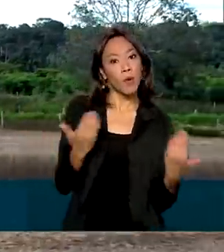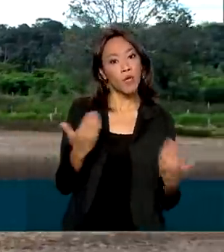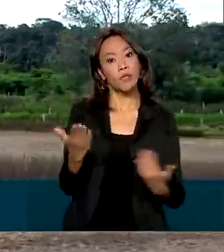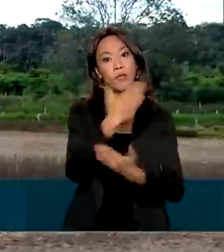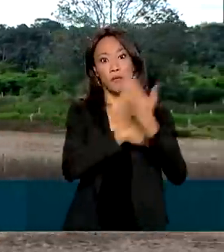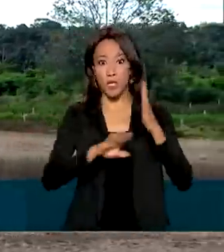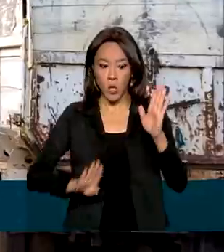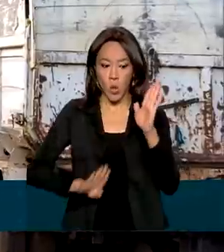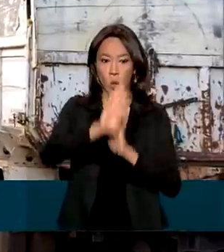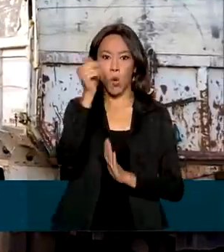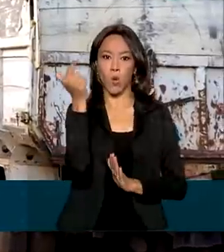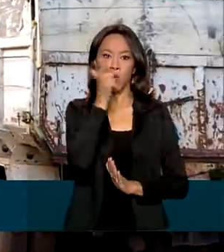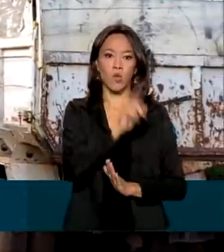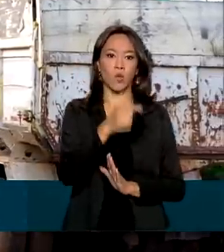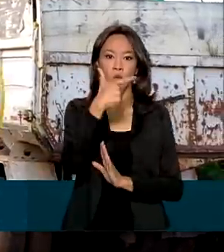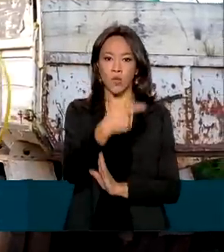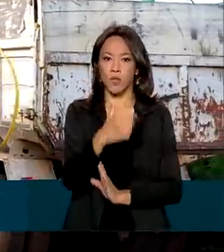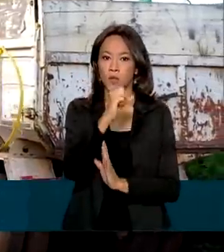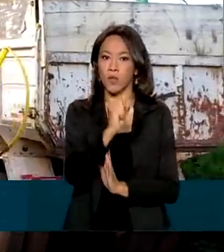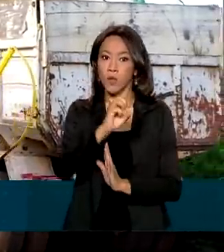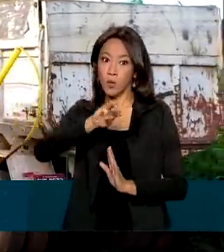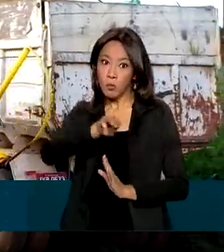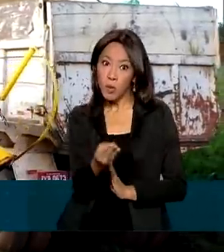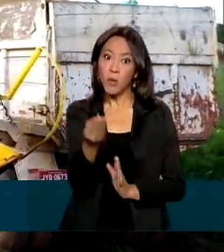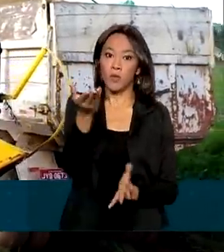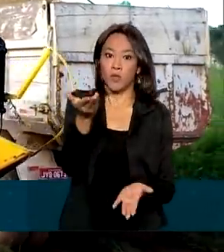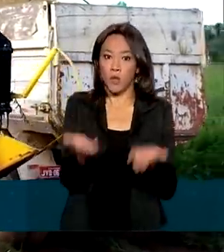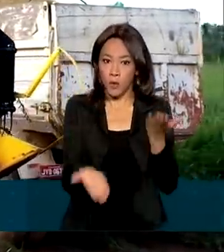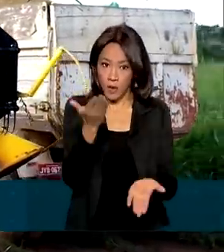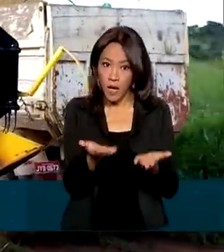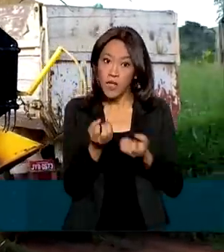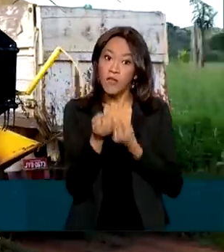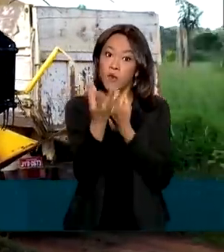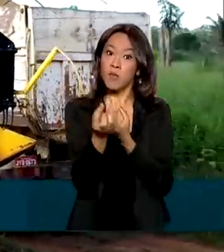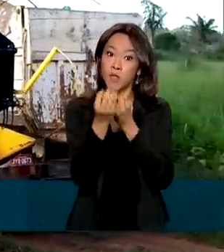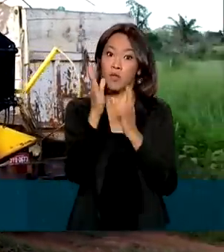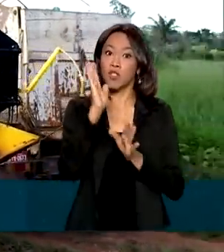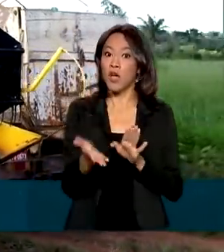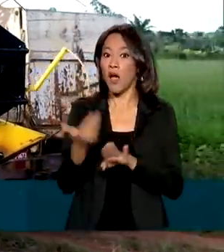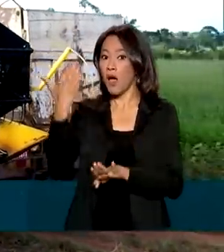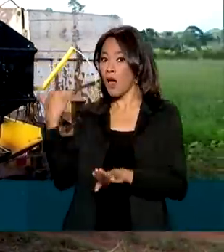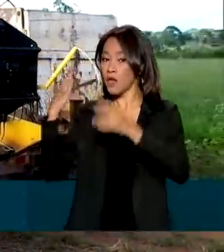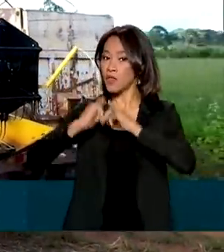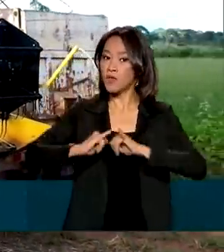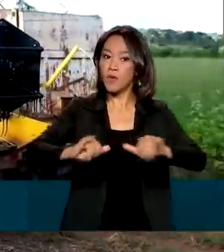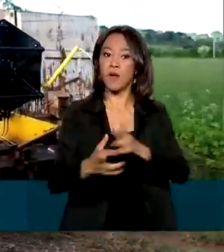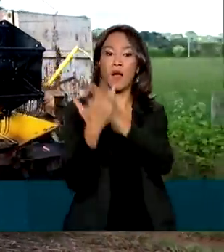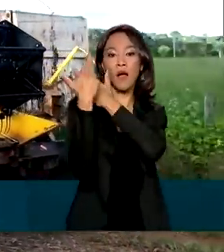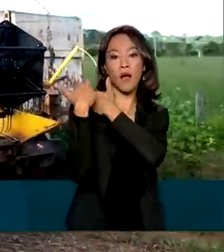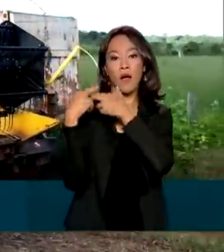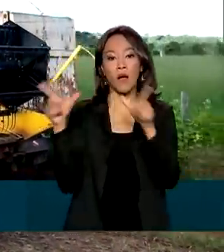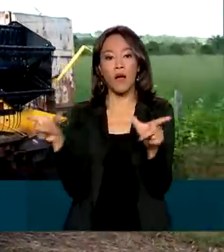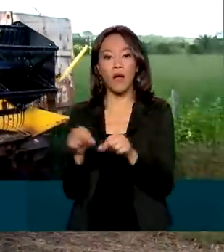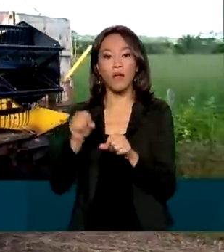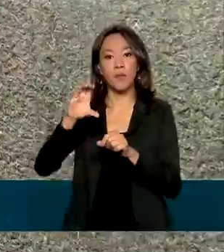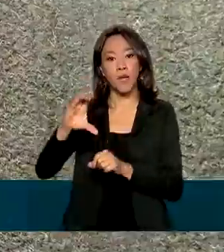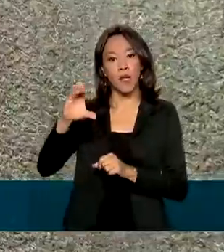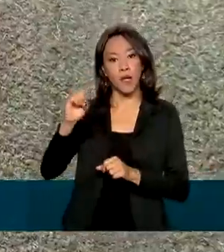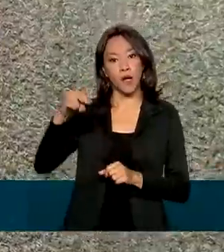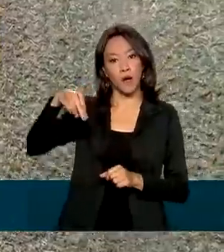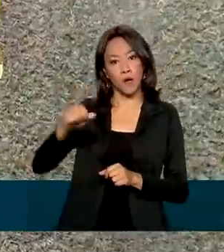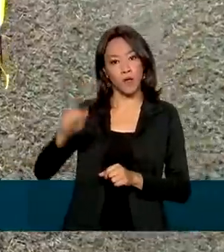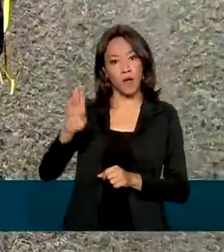recorde com mais de 288 milhões de toneladas a informação foi divulgada pela companhia Nacional de abastecimento a Conab